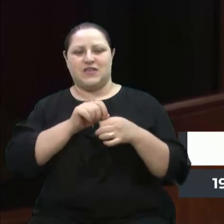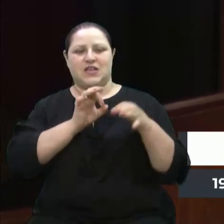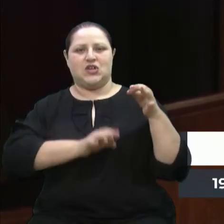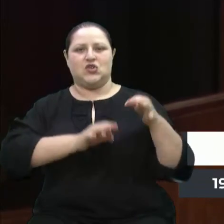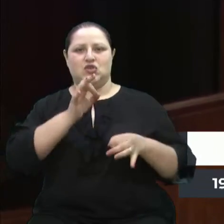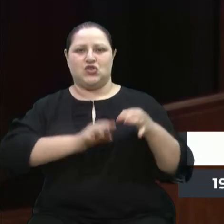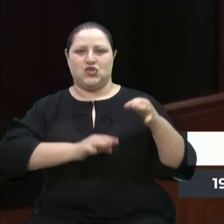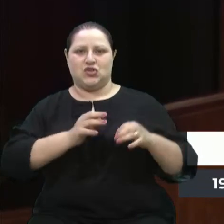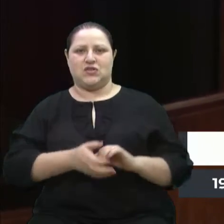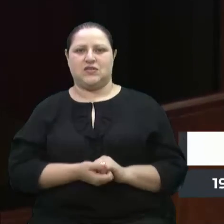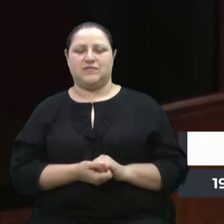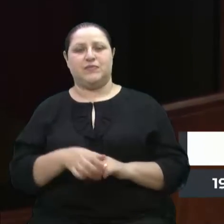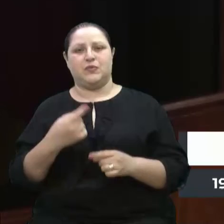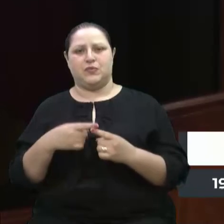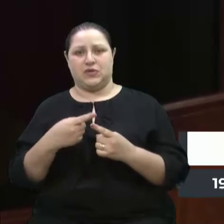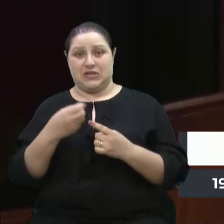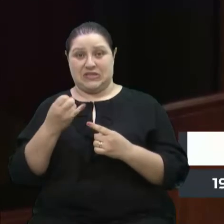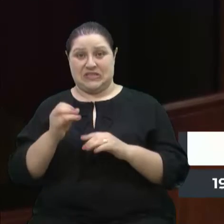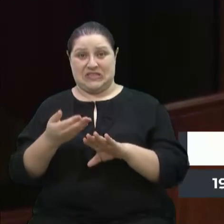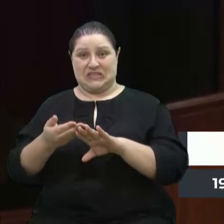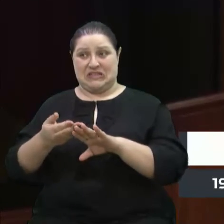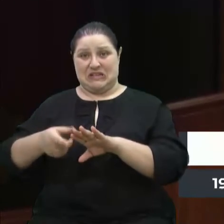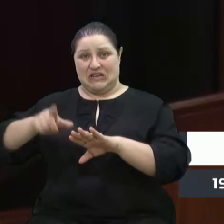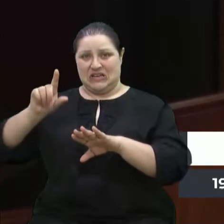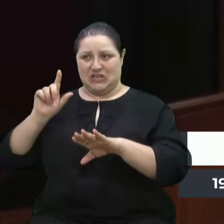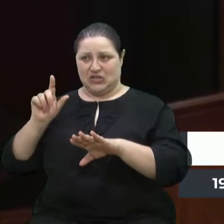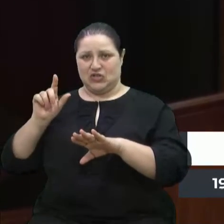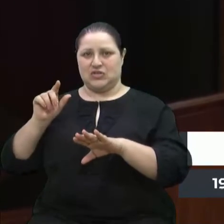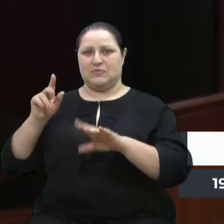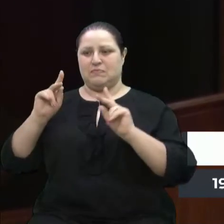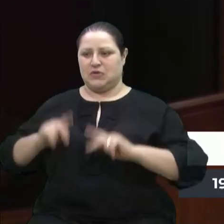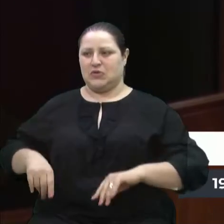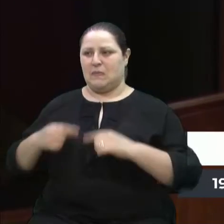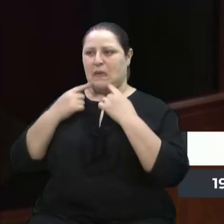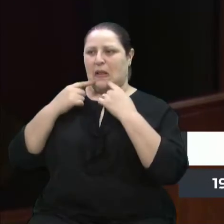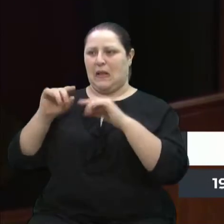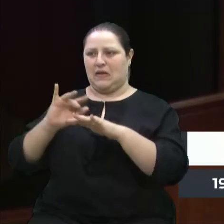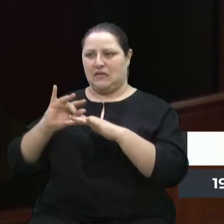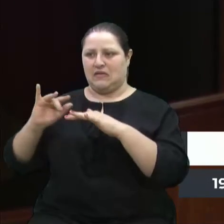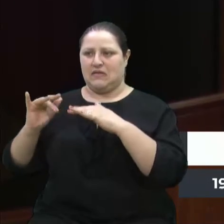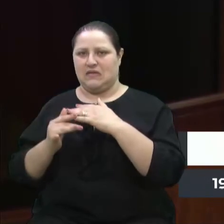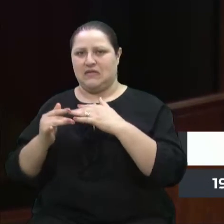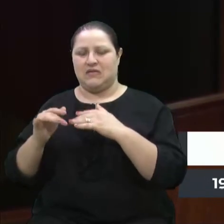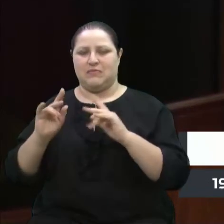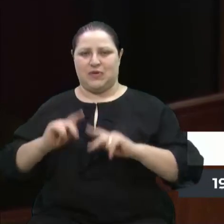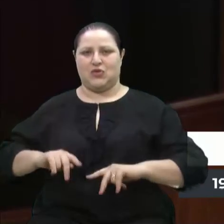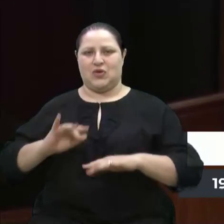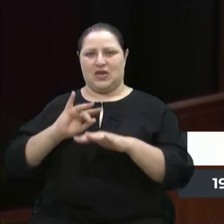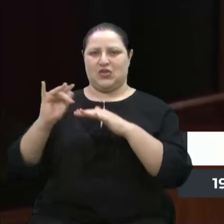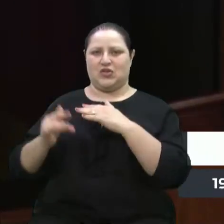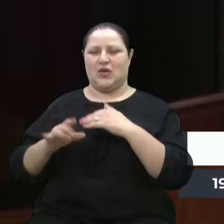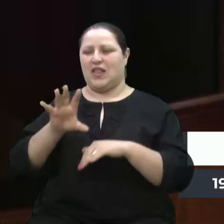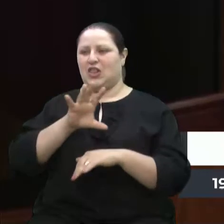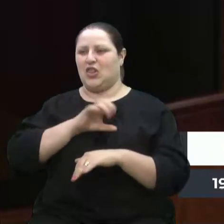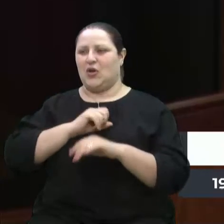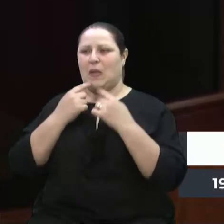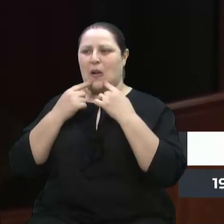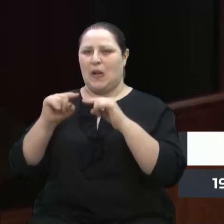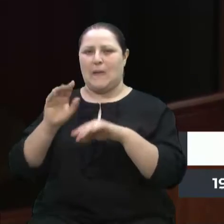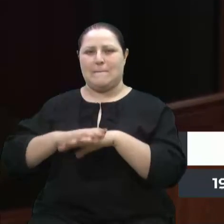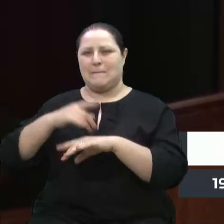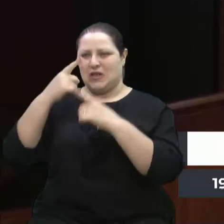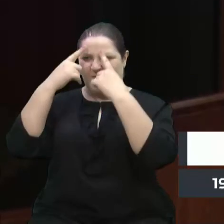justiça. Porque se antes a senhora foi criticada em redes sociais, e adoram criticar em redes sociais, e fazer mais violência